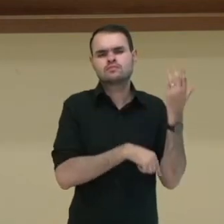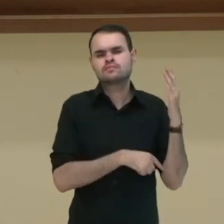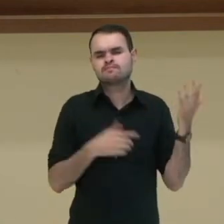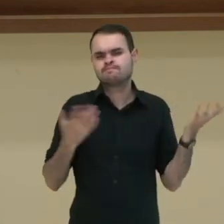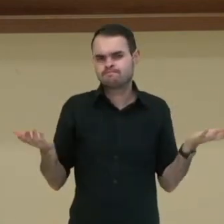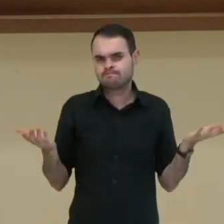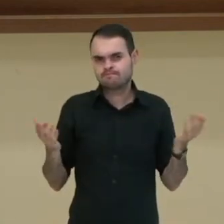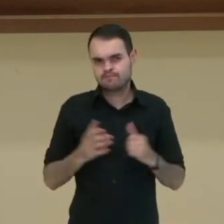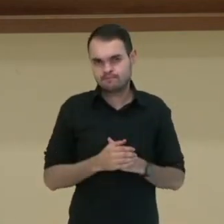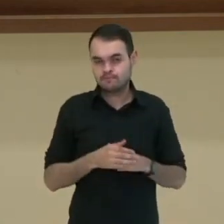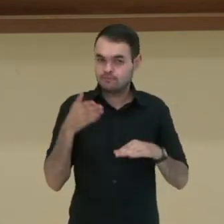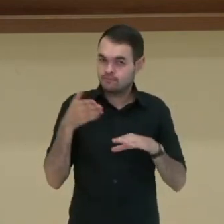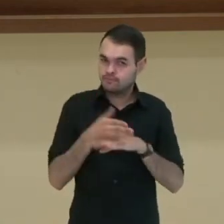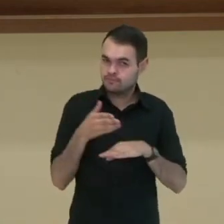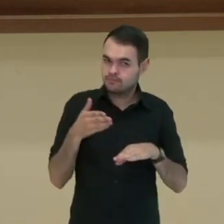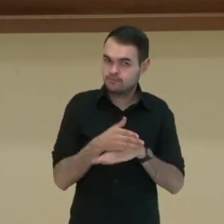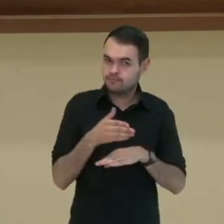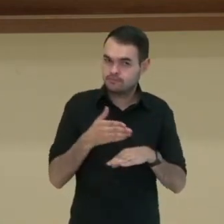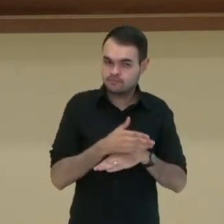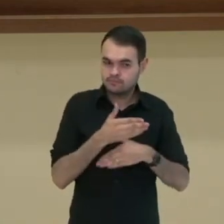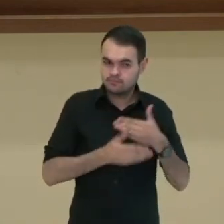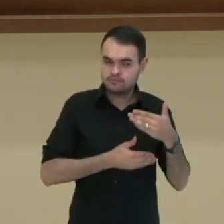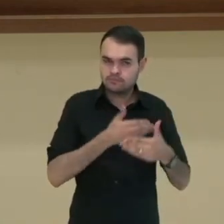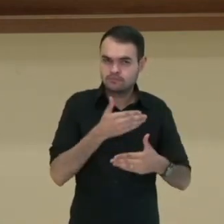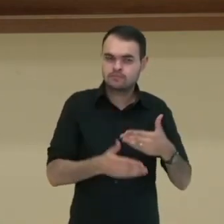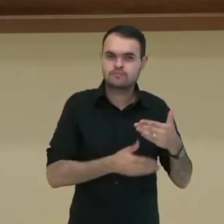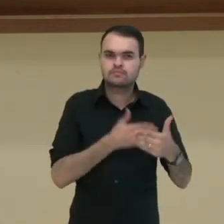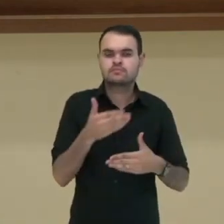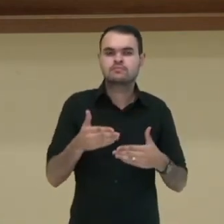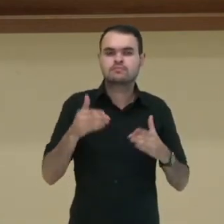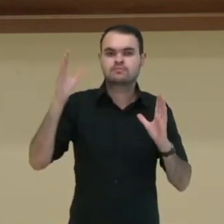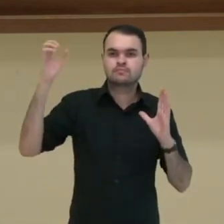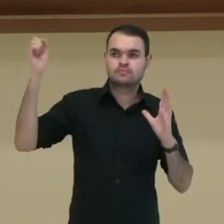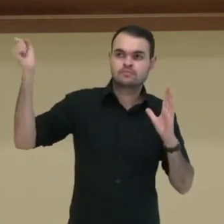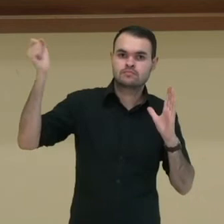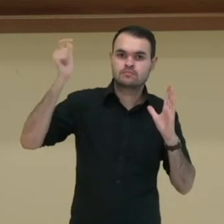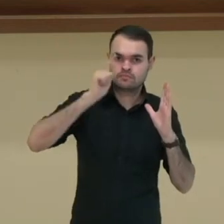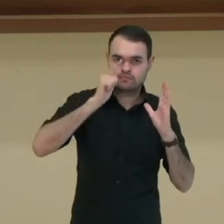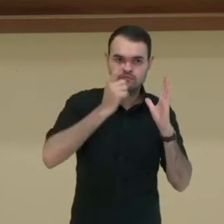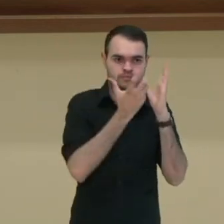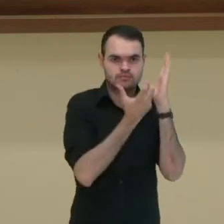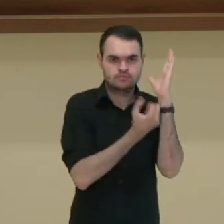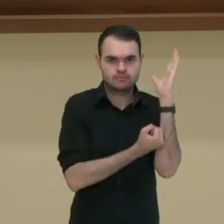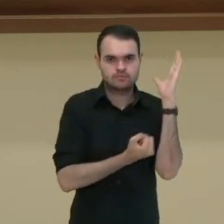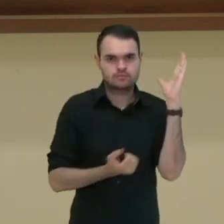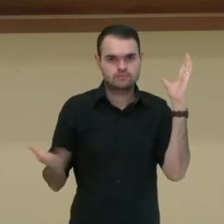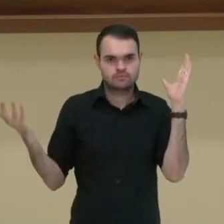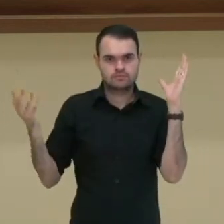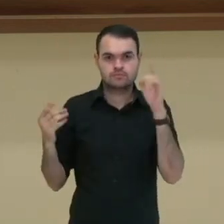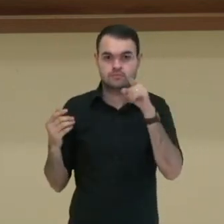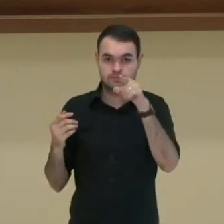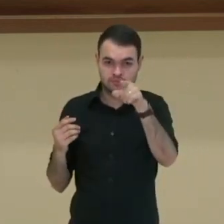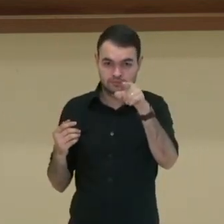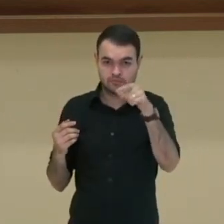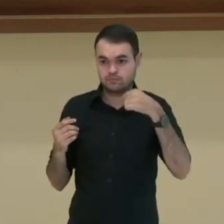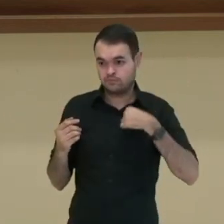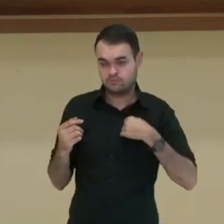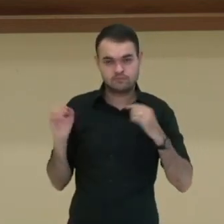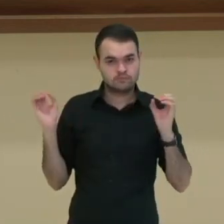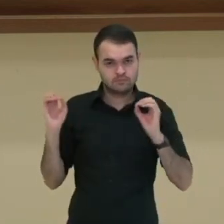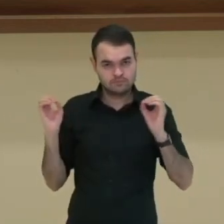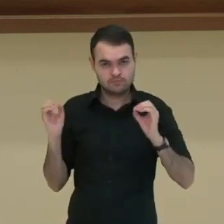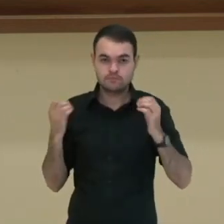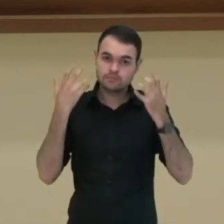vegetal? Participação do processo da fotossíntese. Eu não faço fotossíntese, você também não. O nosso